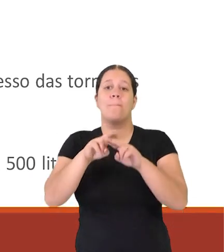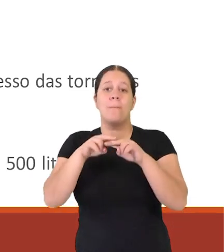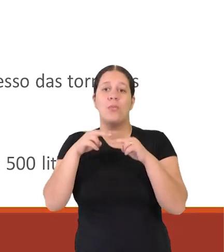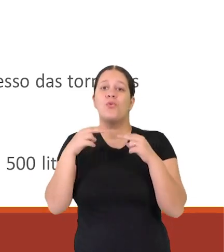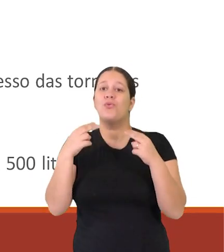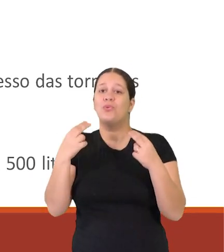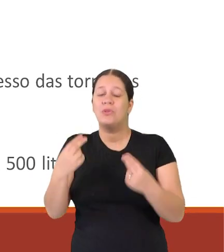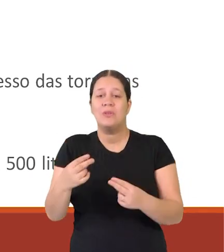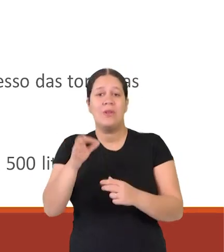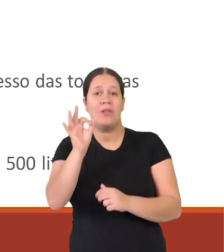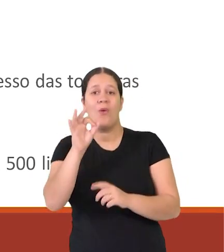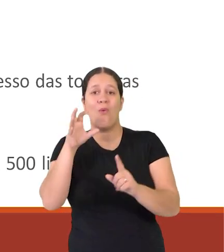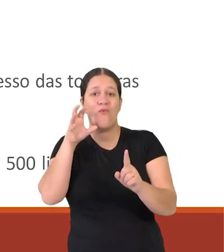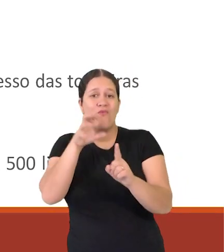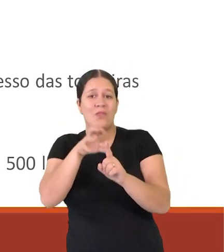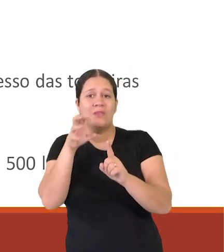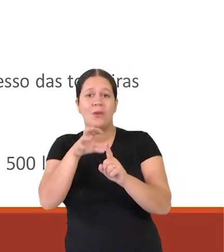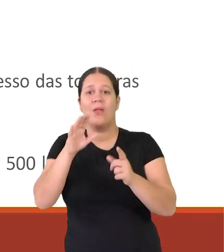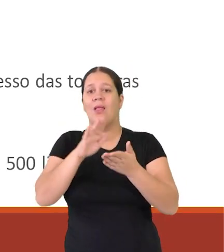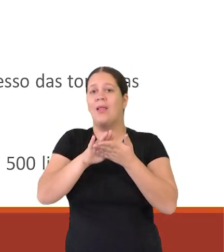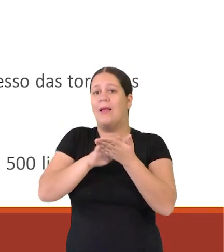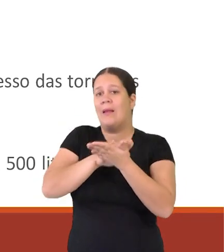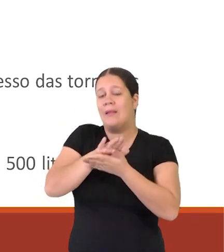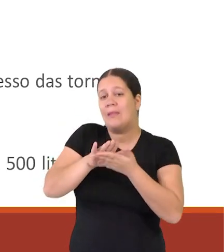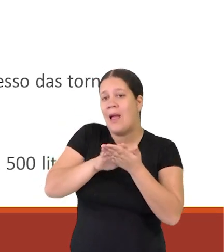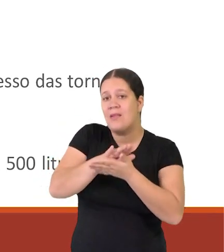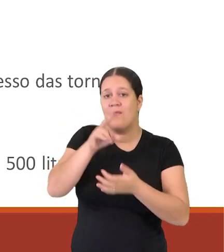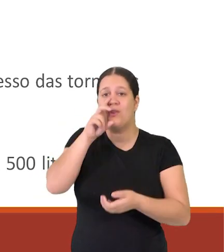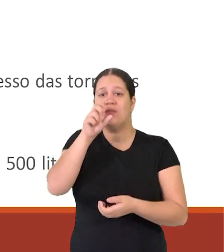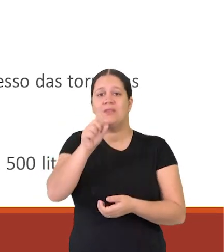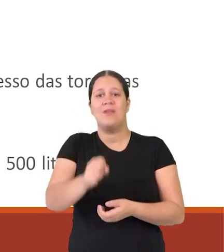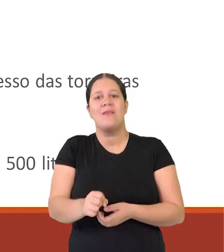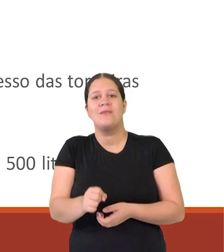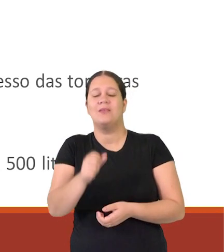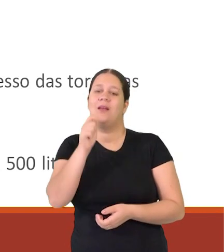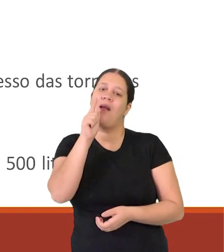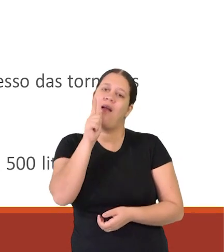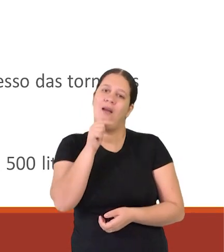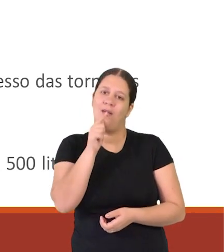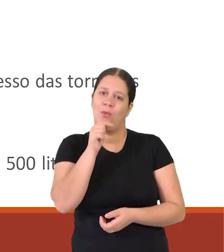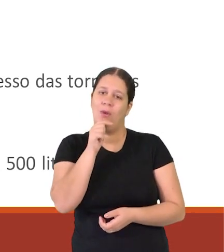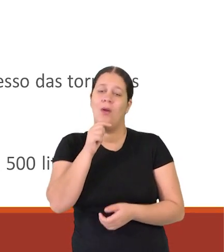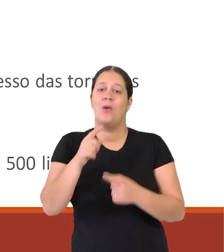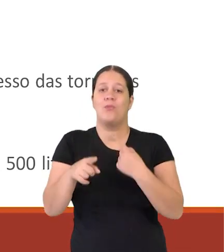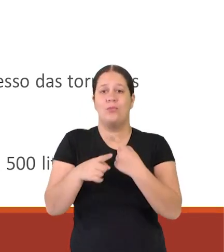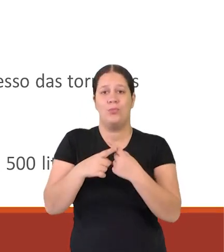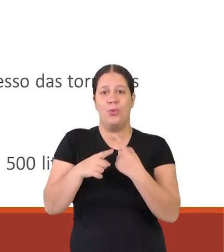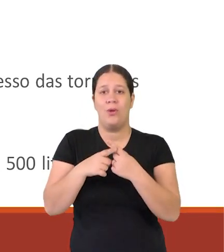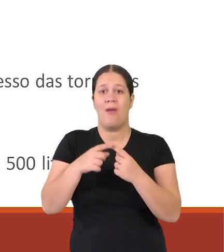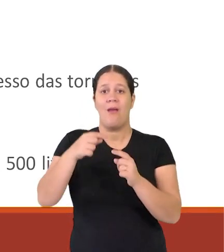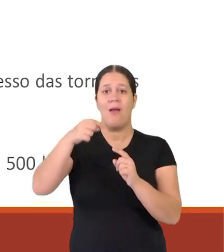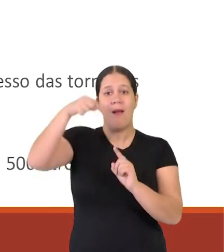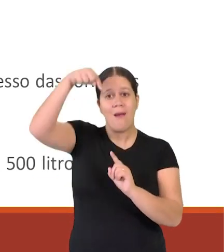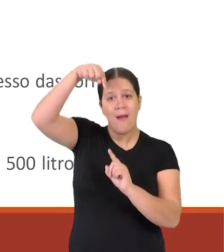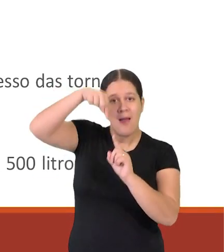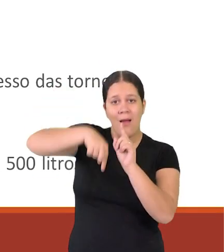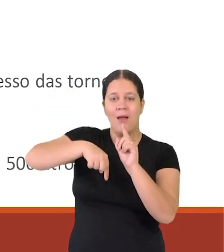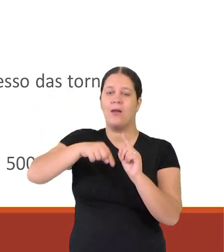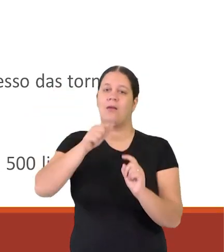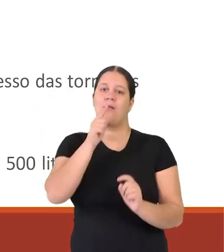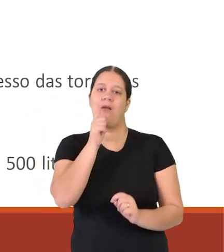não influencia em nada na pressão exercida, ou seja, a pressão com que a água cai pela tubulação,